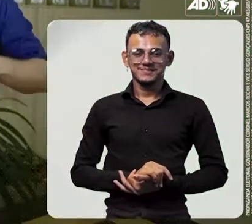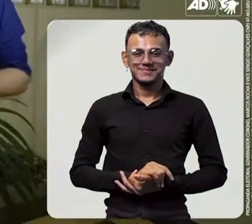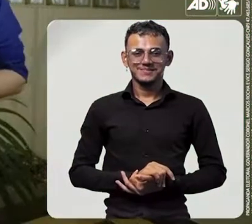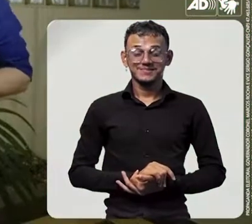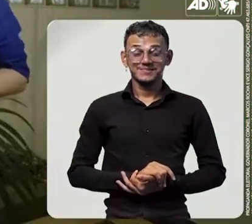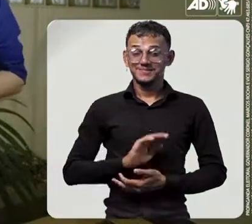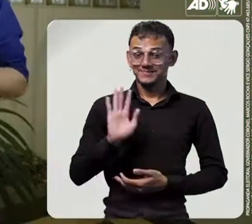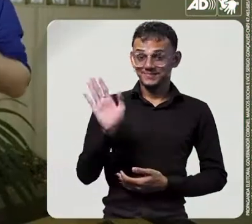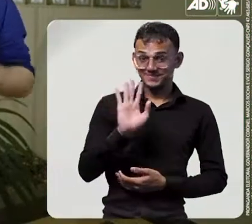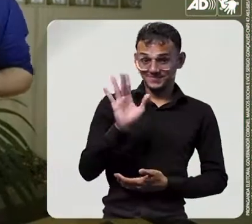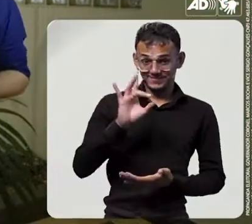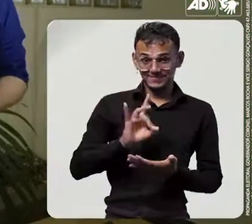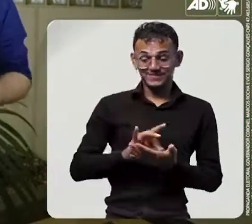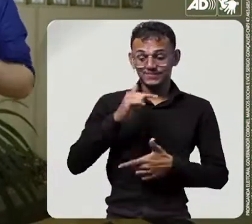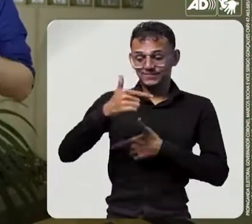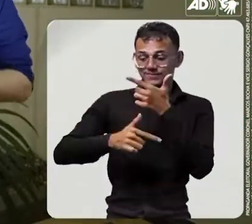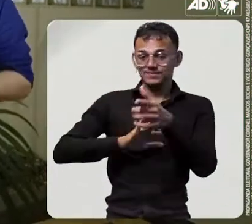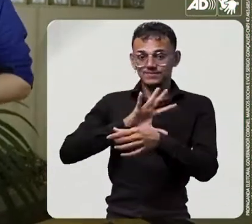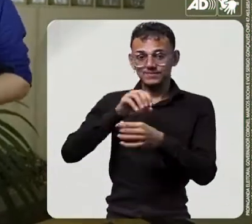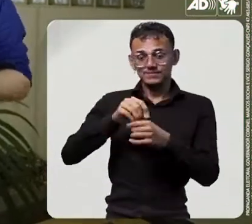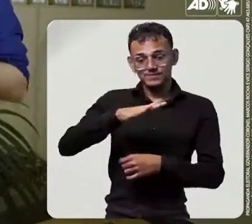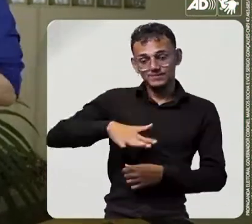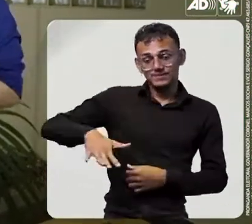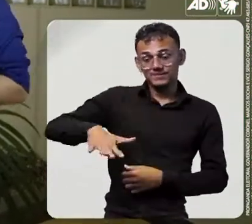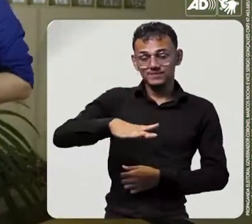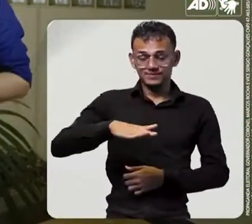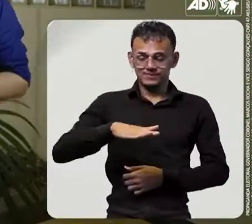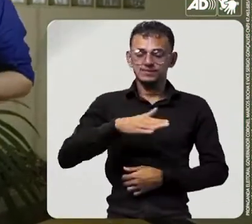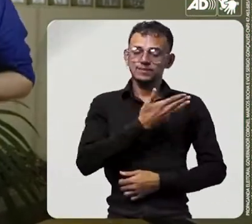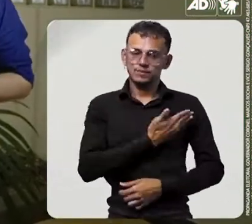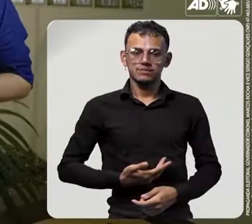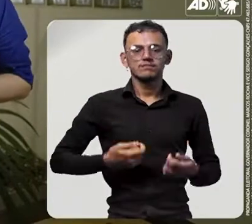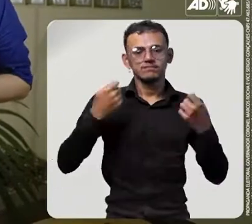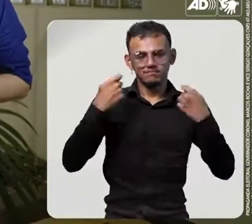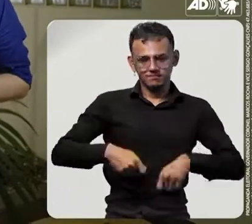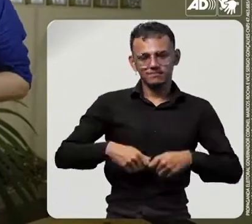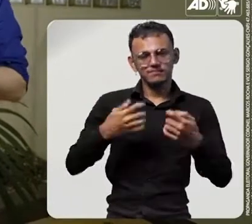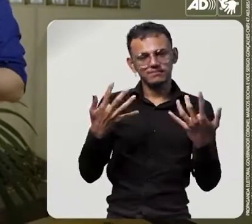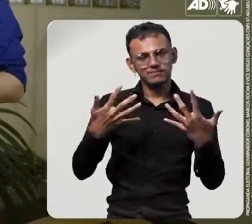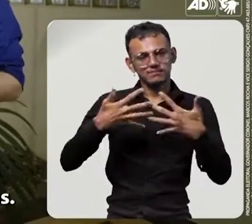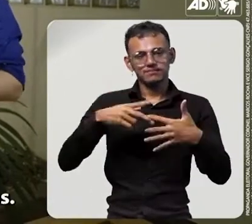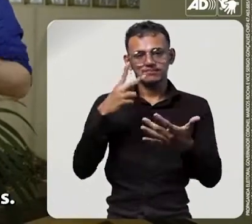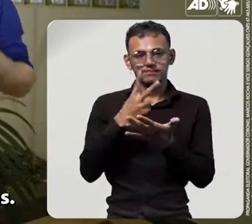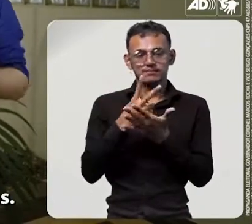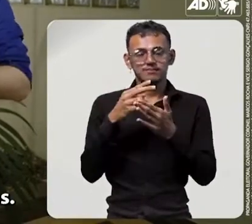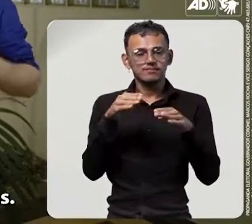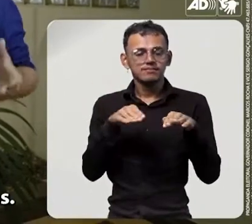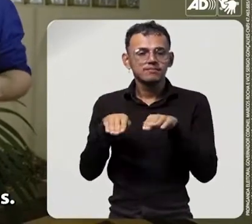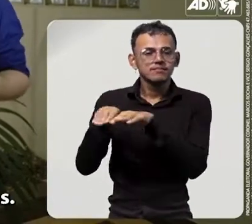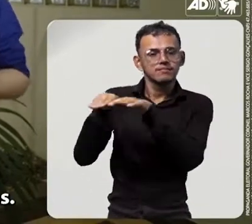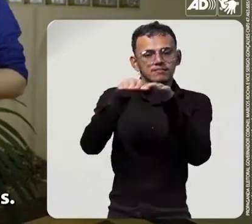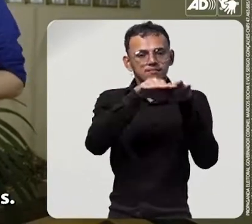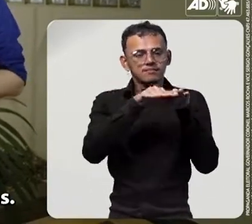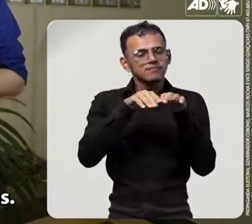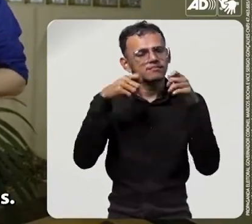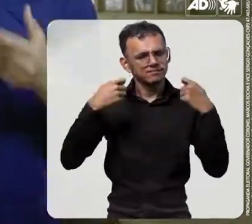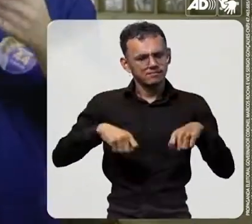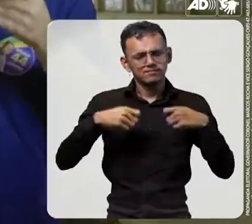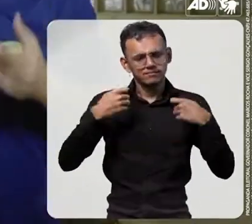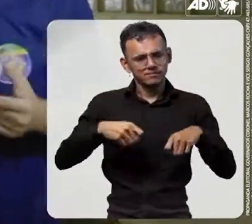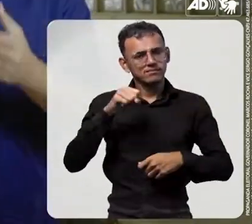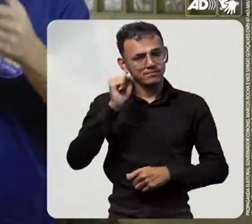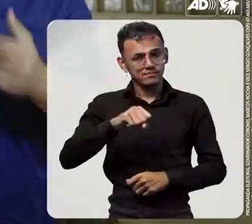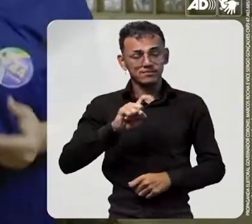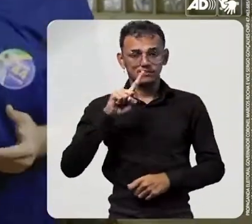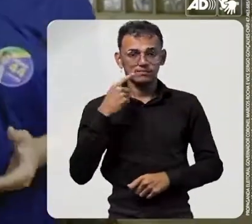Olá, meus amigos. Na vida pública há necessidade de convergir e o consenso tem que ser maior do que as divergências. O